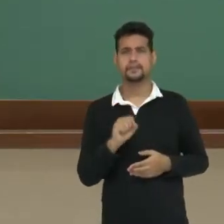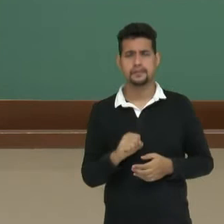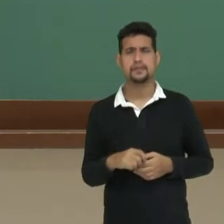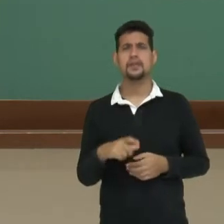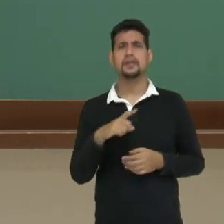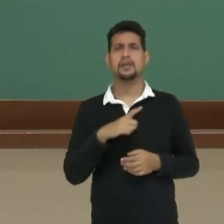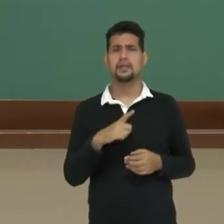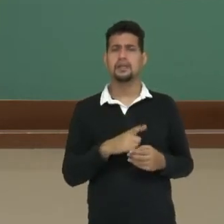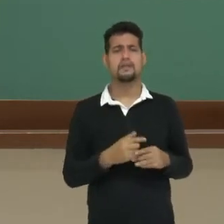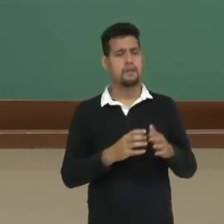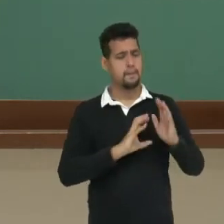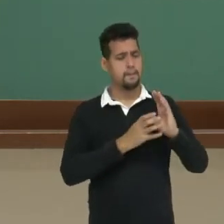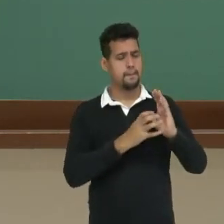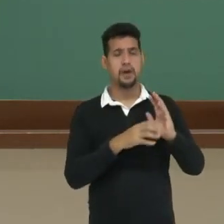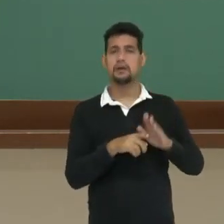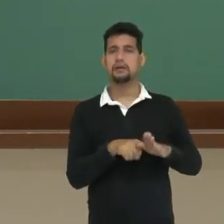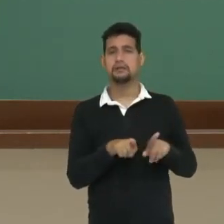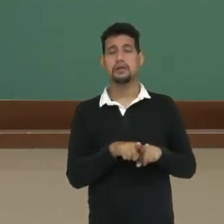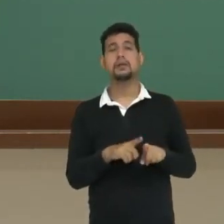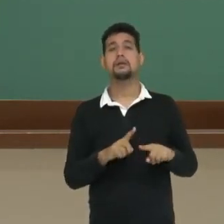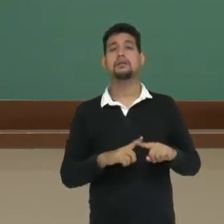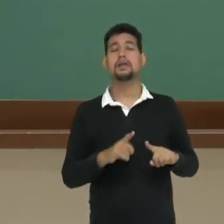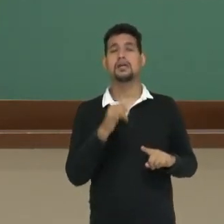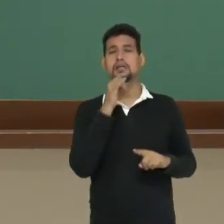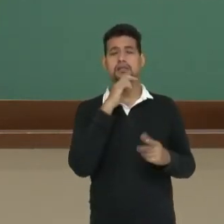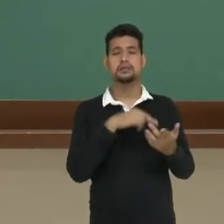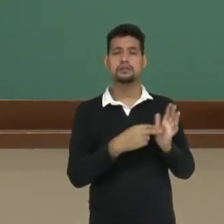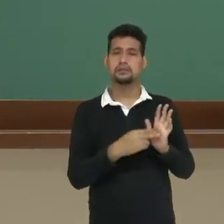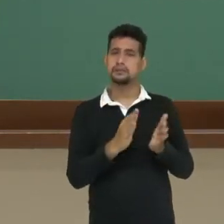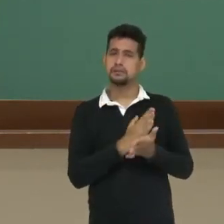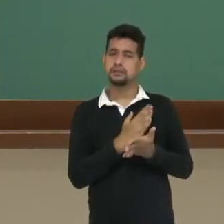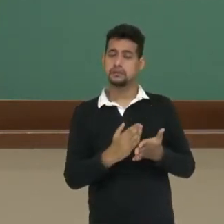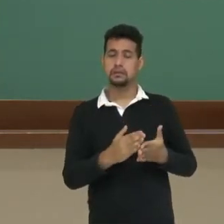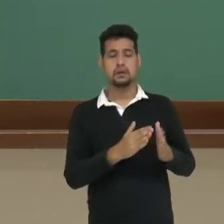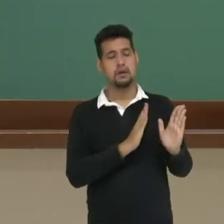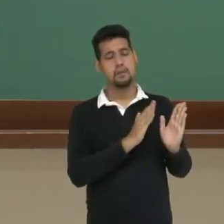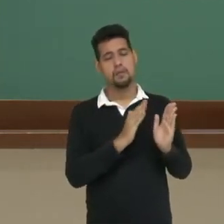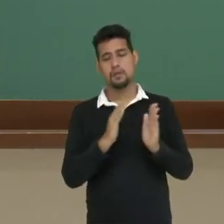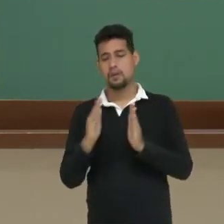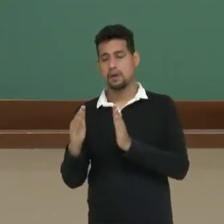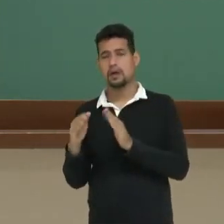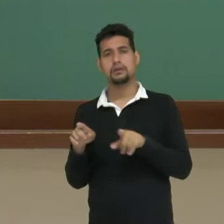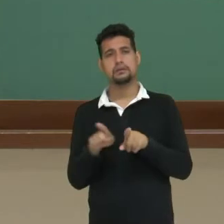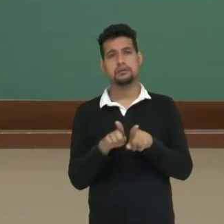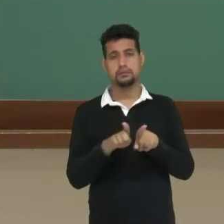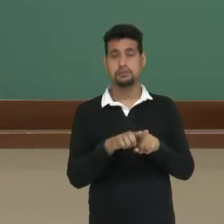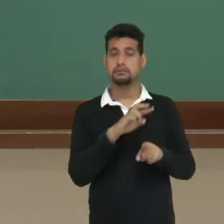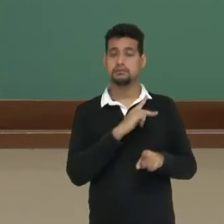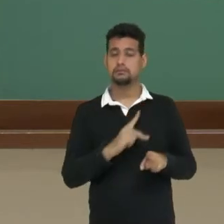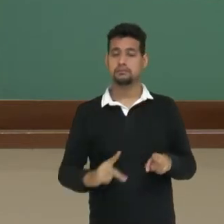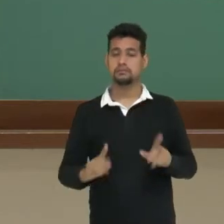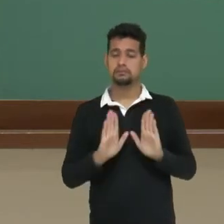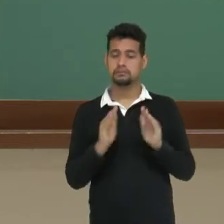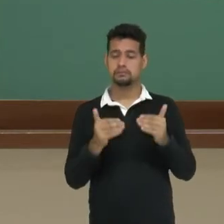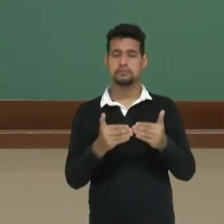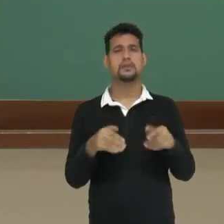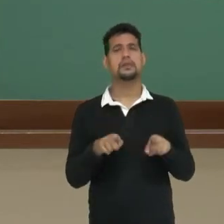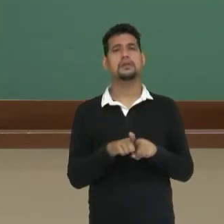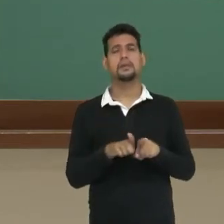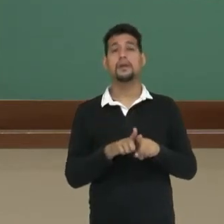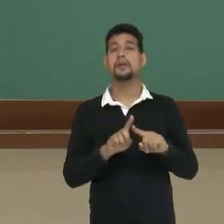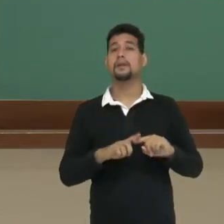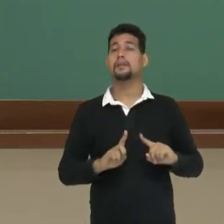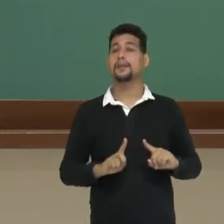teve partidos políticos, exceto com breves exceções, em que em alguns momentos os presidentes fecharam realmente o Congresso. Tá?